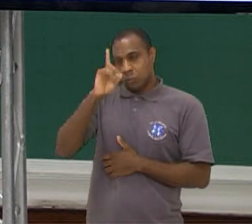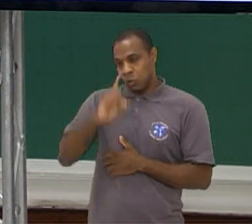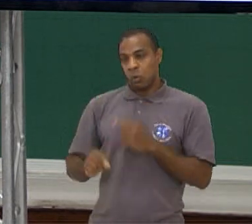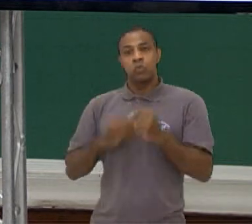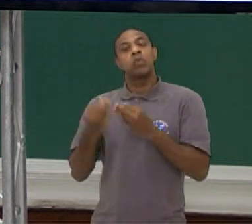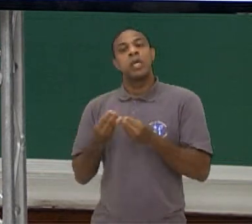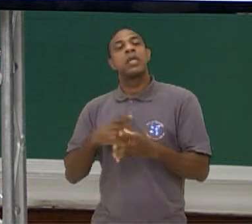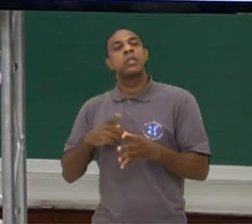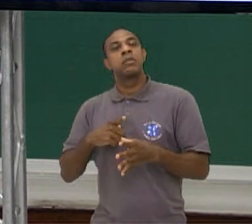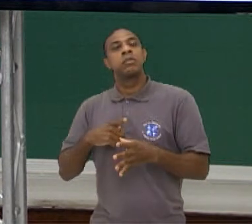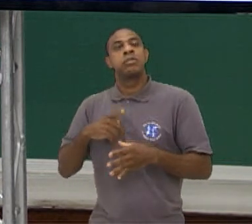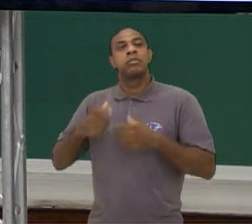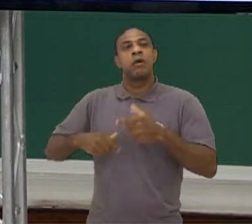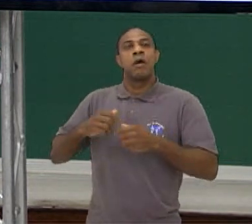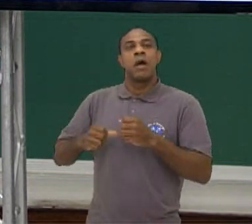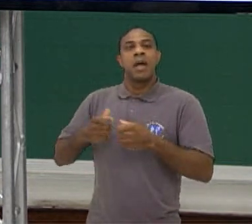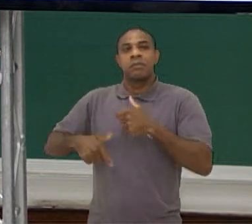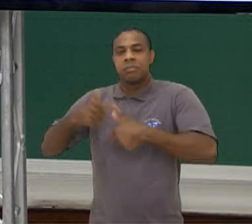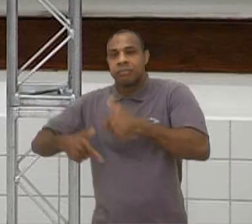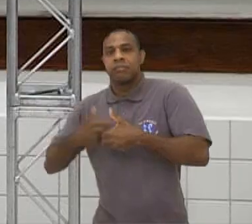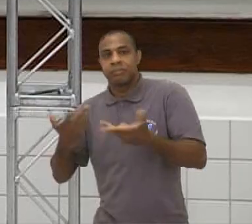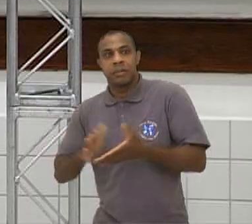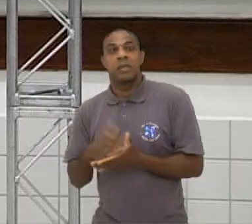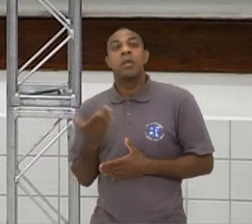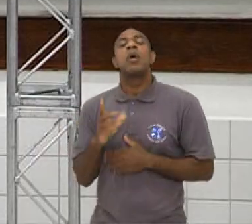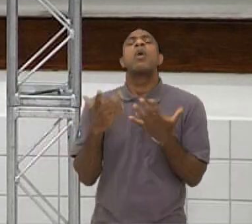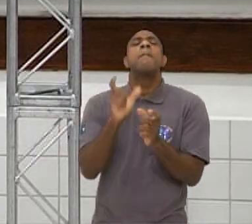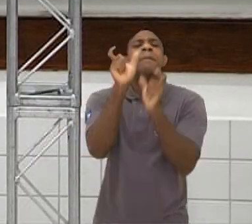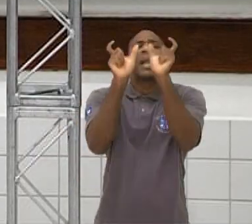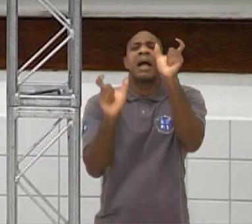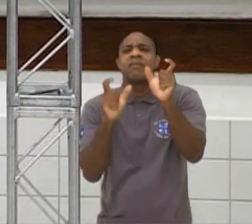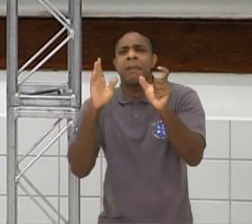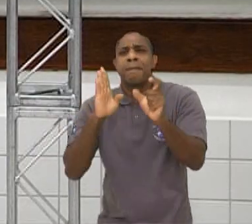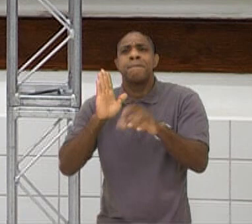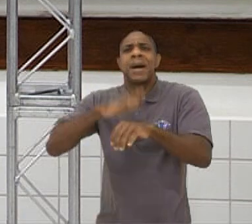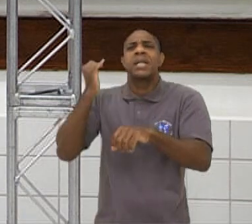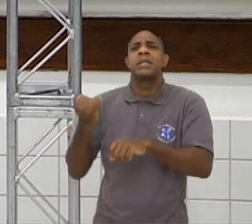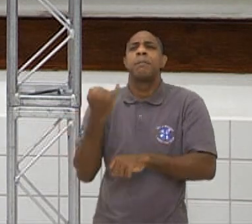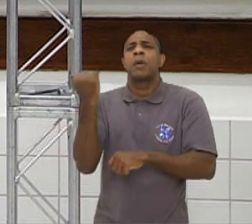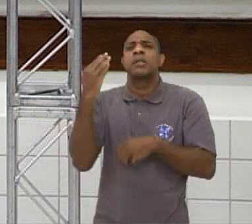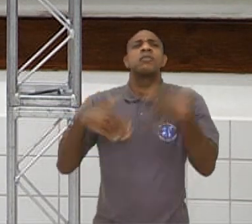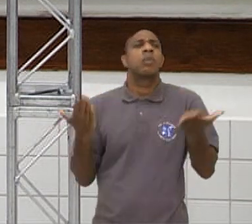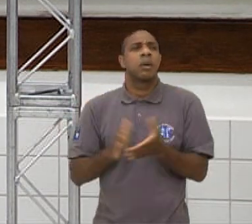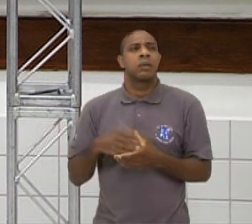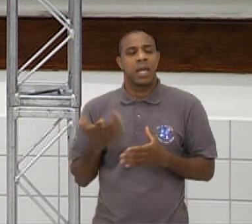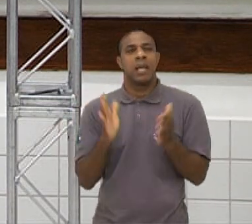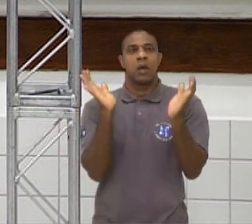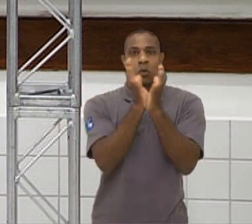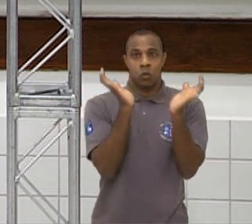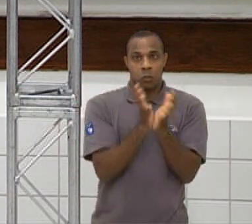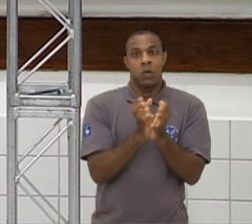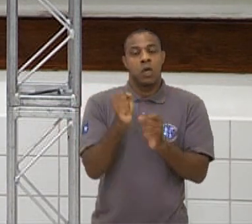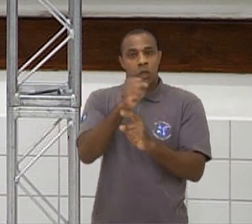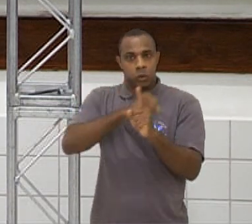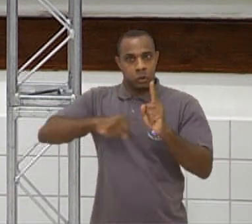palavras vocês acham que são as mais importantes? Então, vamos colocar aqui, classes sociais,